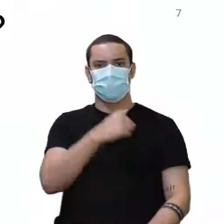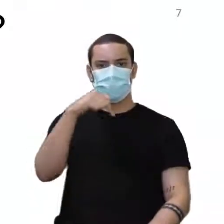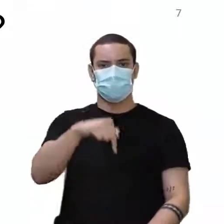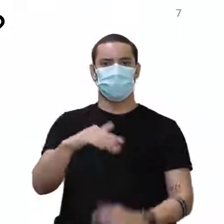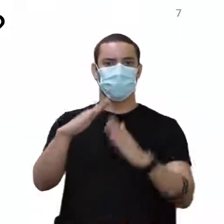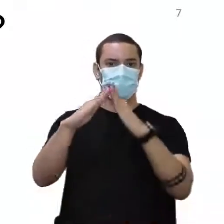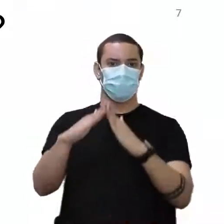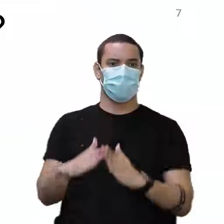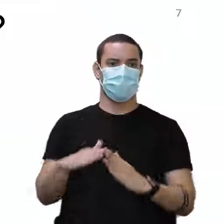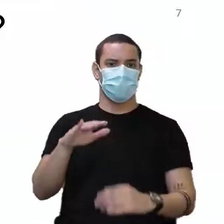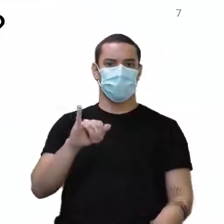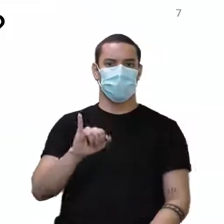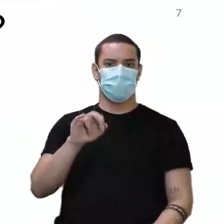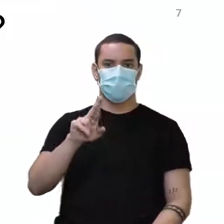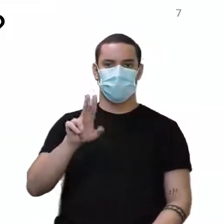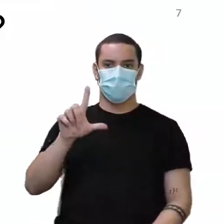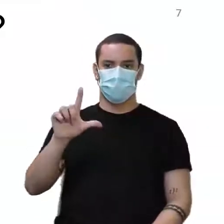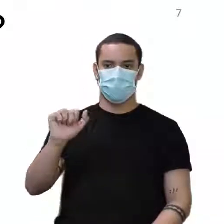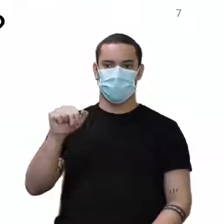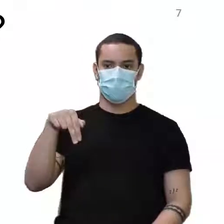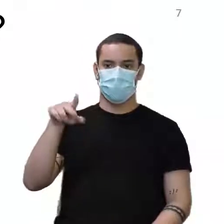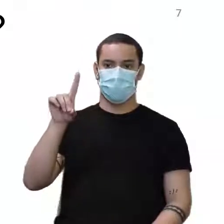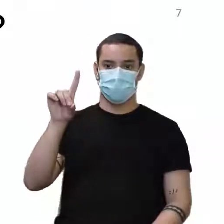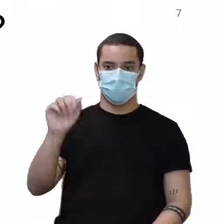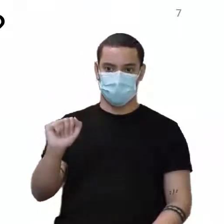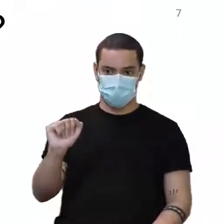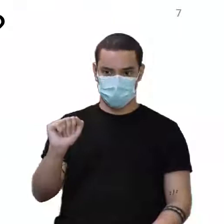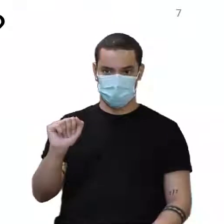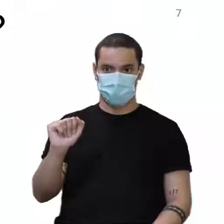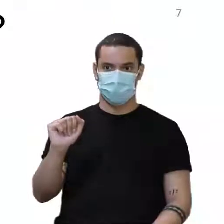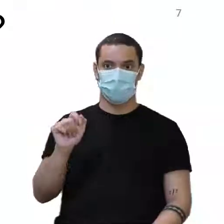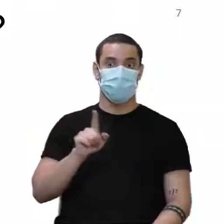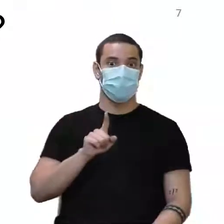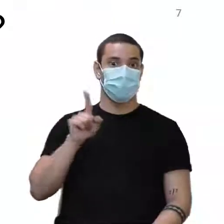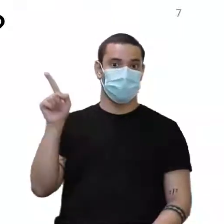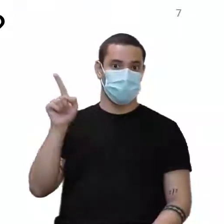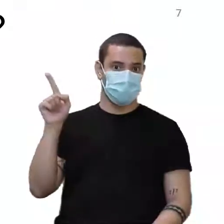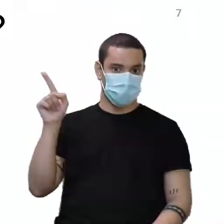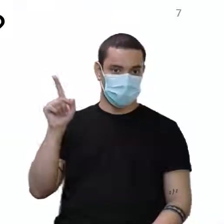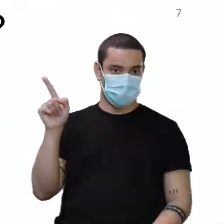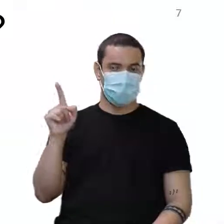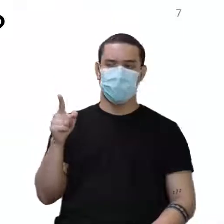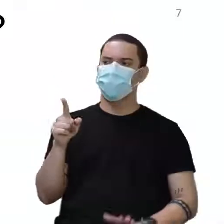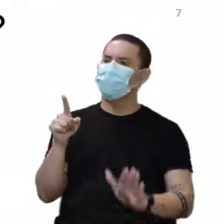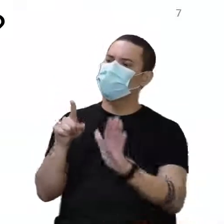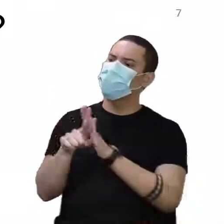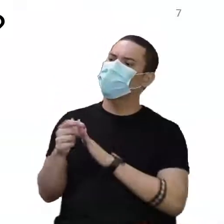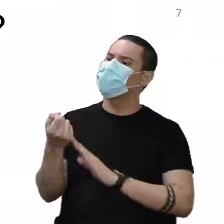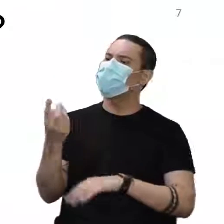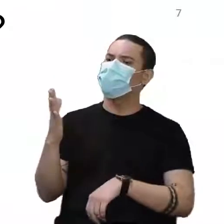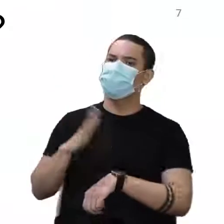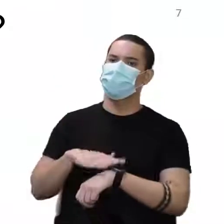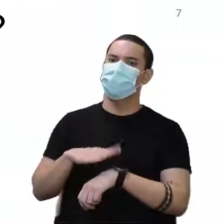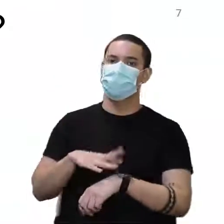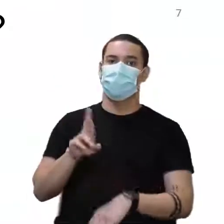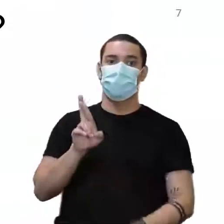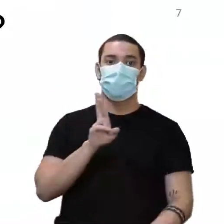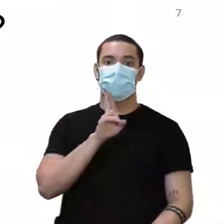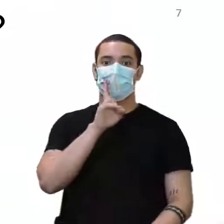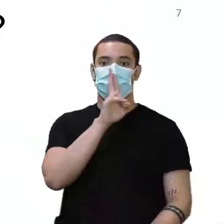Irlanda? Ela está na Irlanda, falando com uma pessoa na Irlanda, tá? E ela responde: